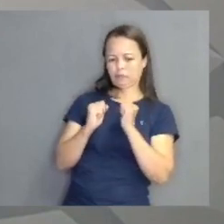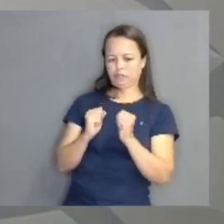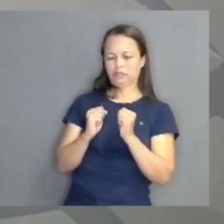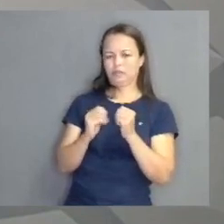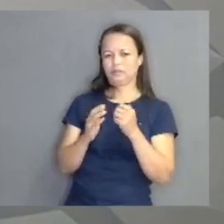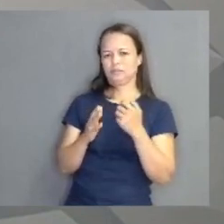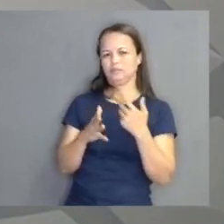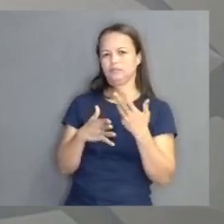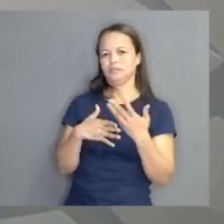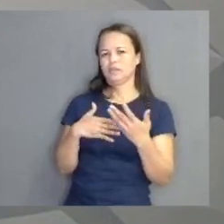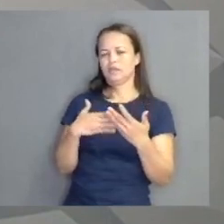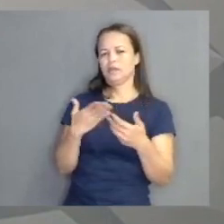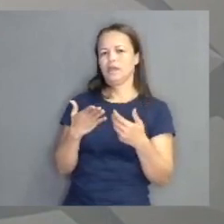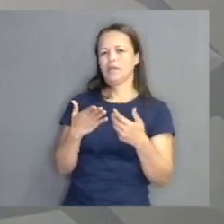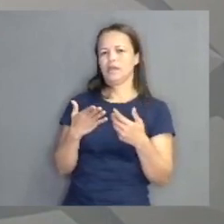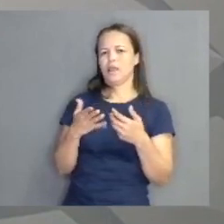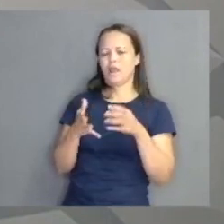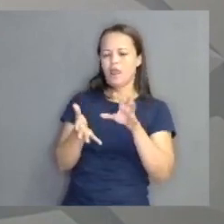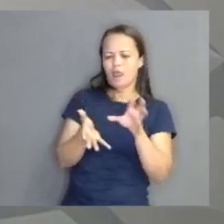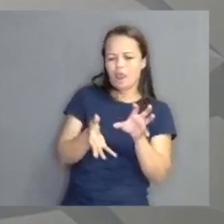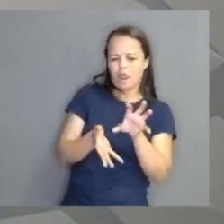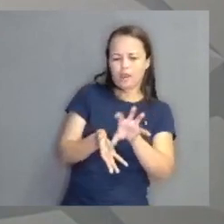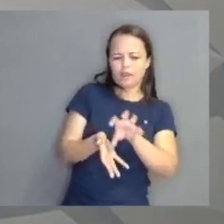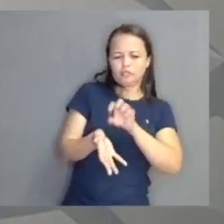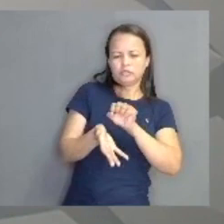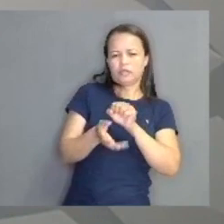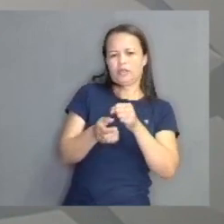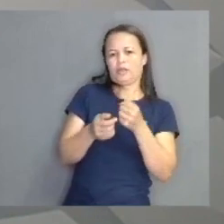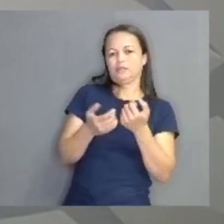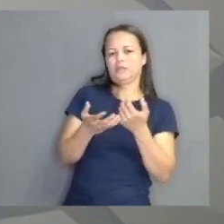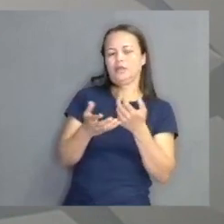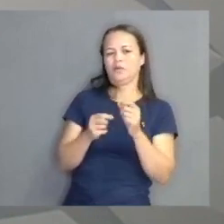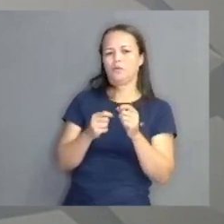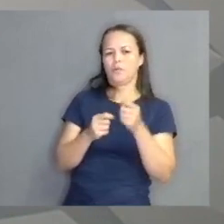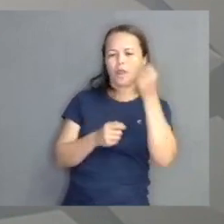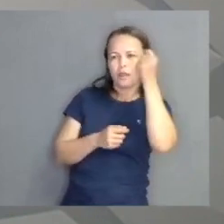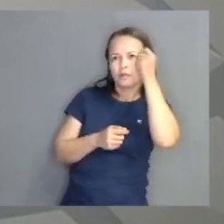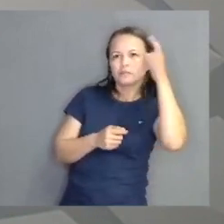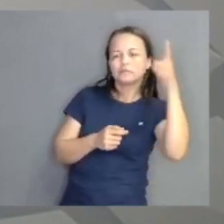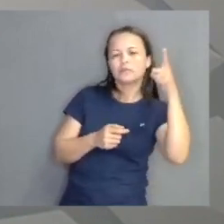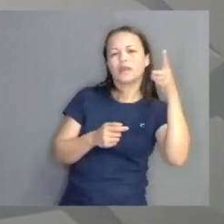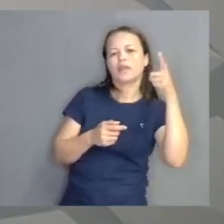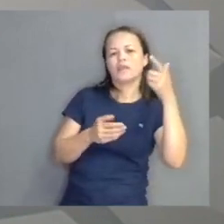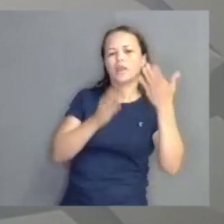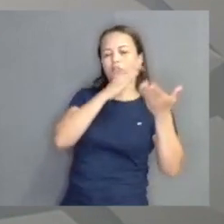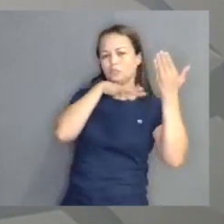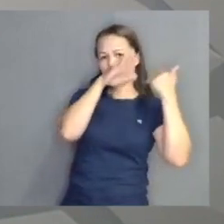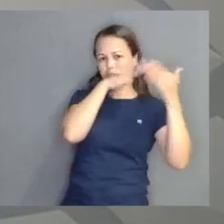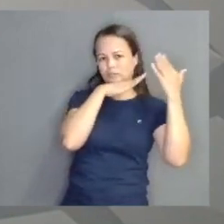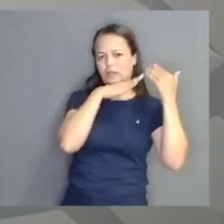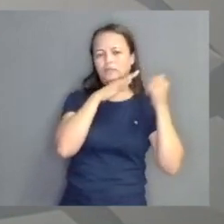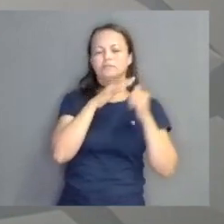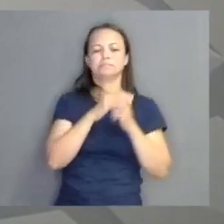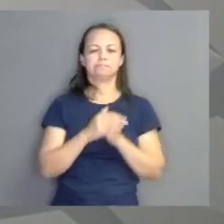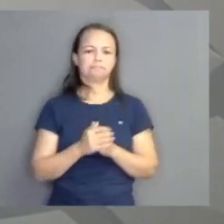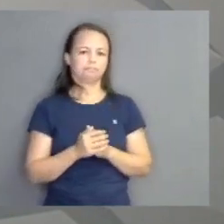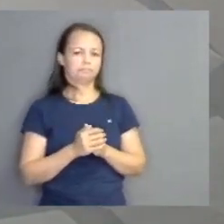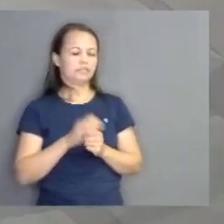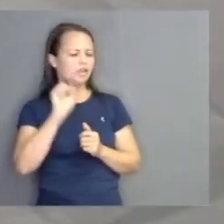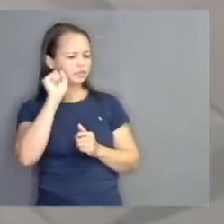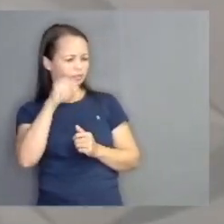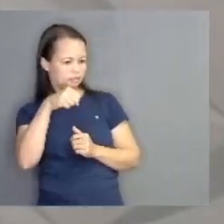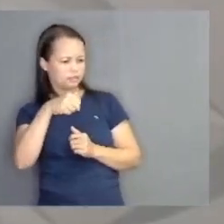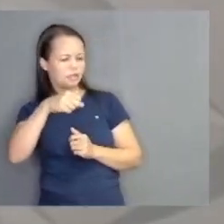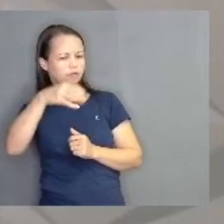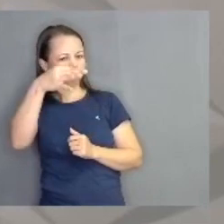pode-se resgatar uma ideia dessas personalidades do passado? Sim, exatamente. Vamos